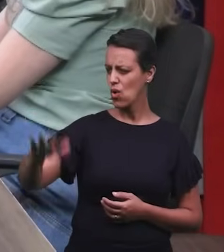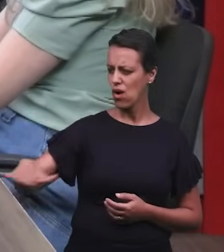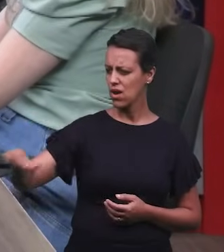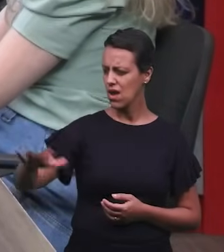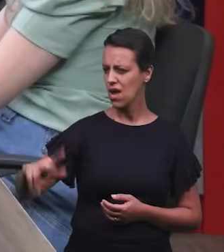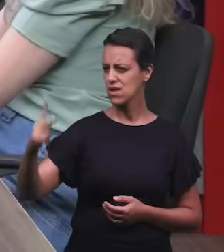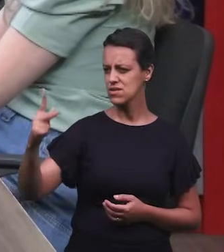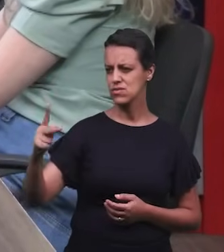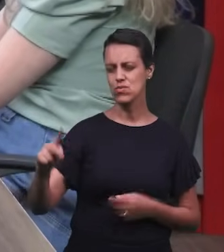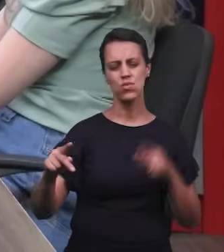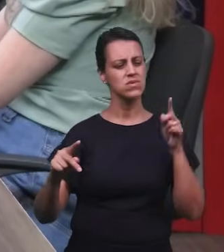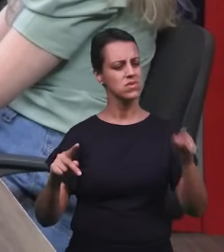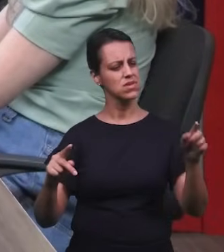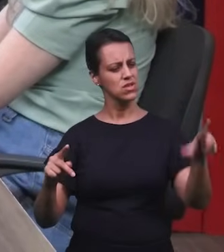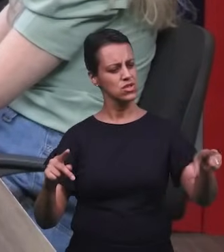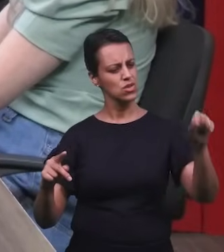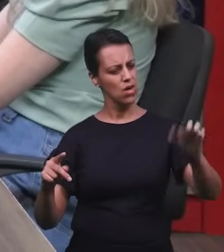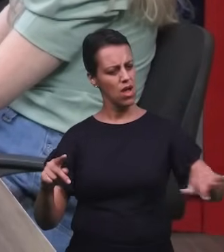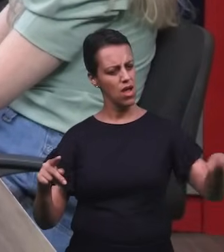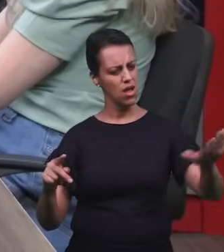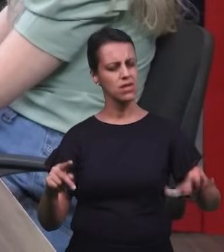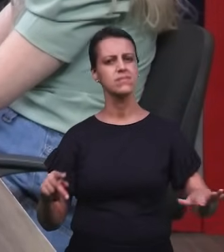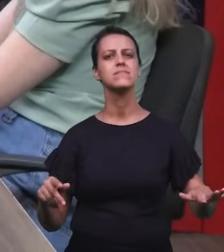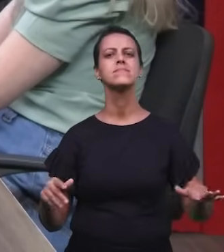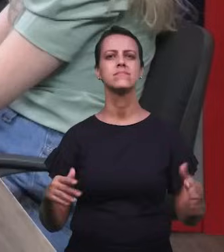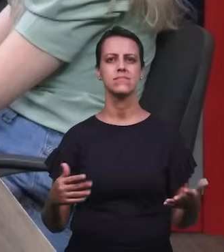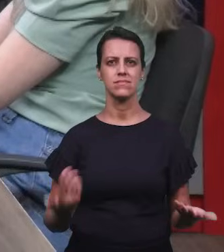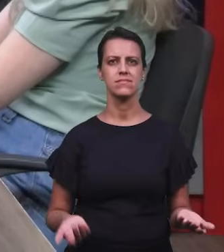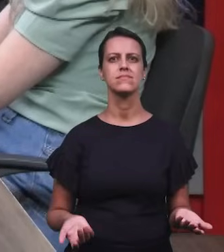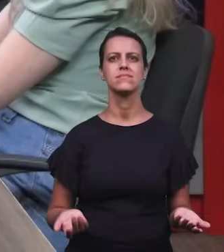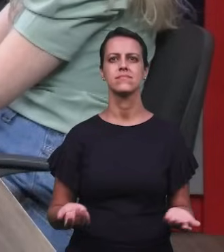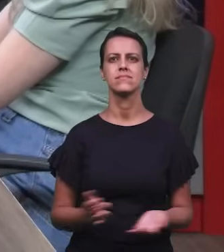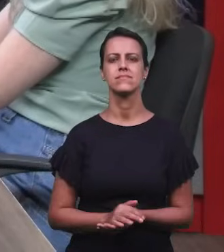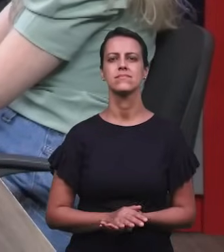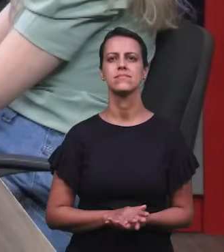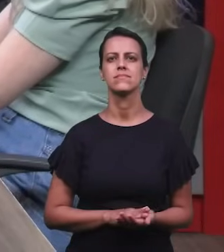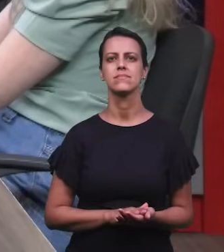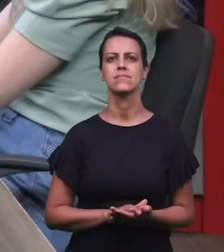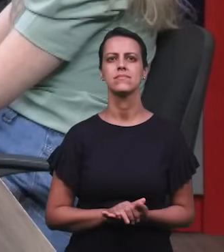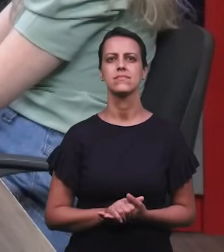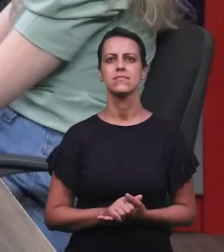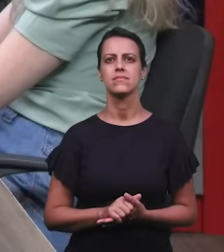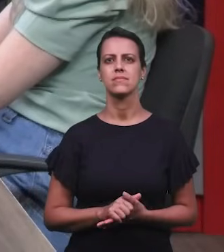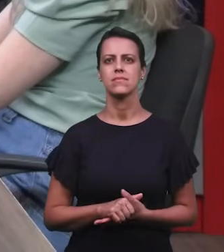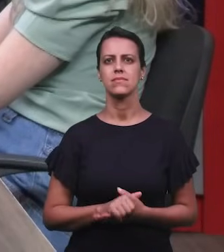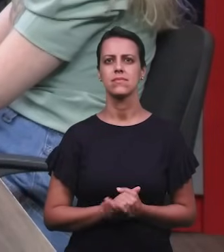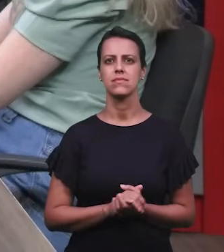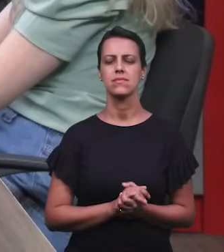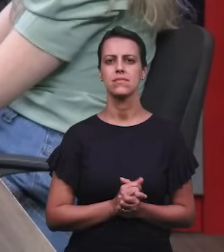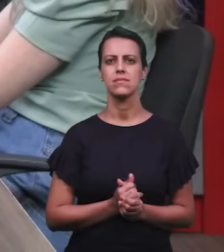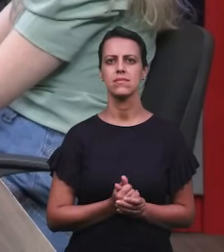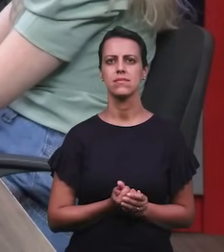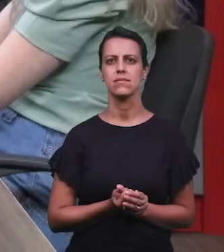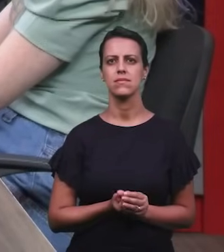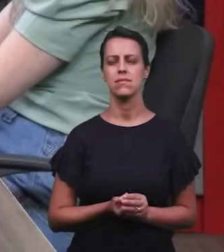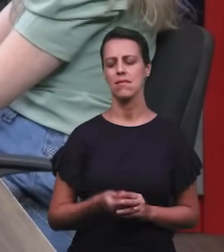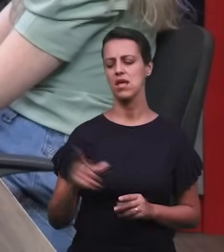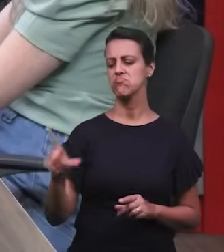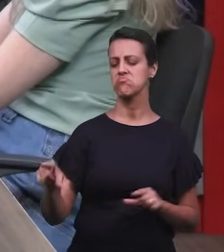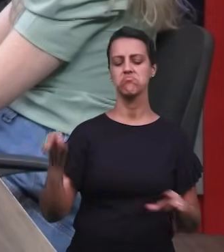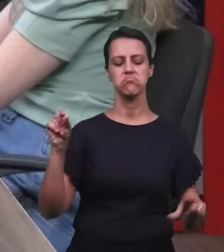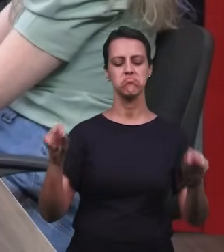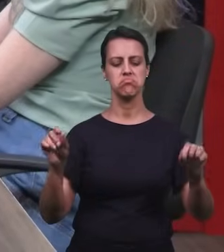Ló escolheu as campinas, né? E Abraão ficou com os montes, que é onde é a terra, né? Onde até